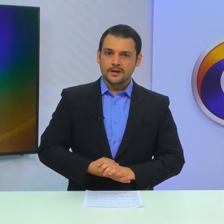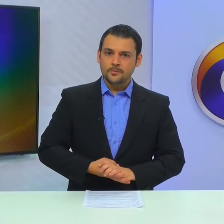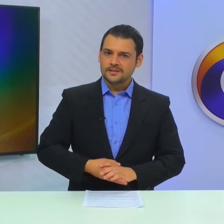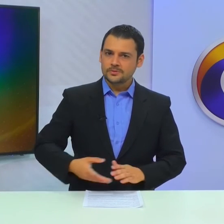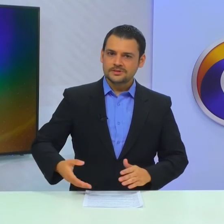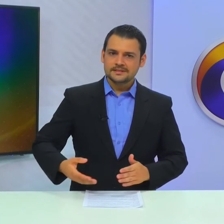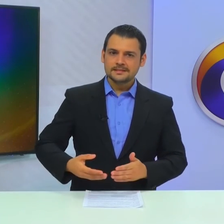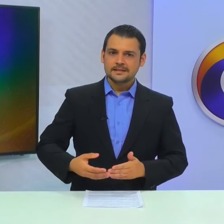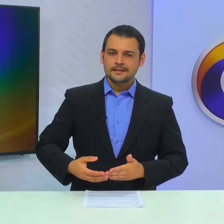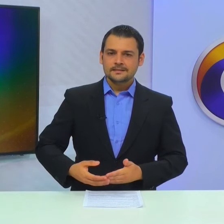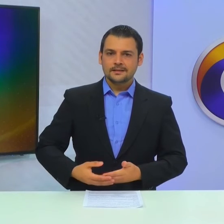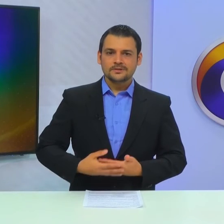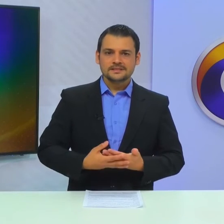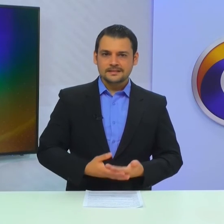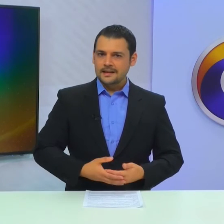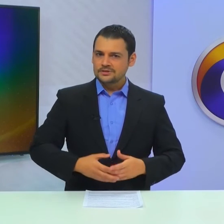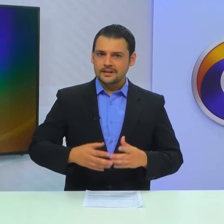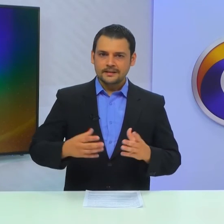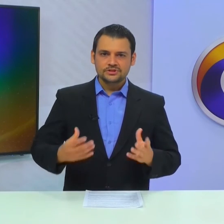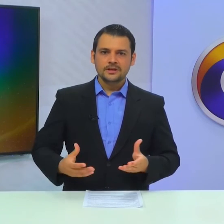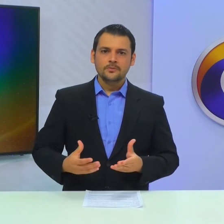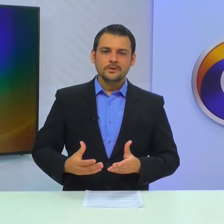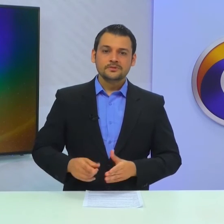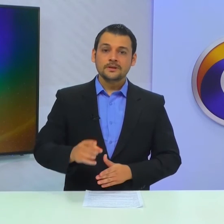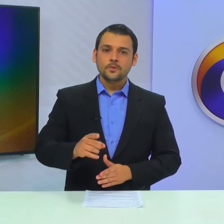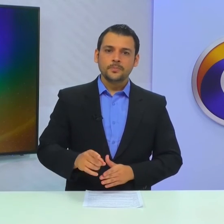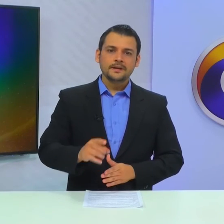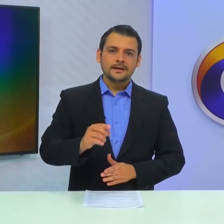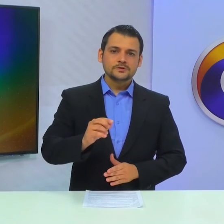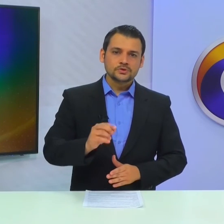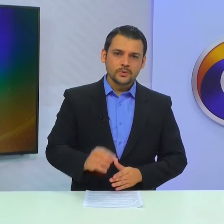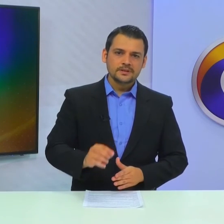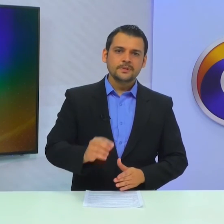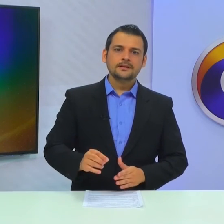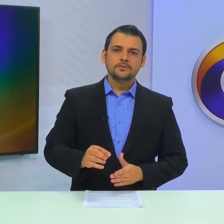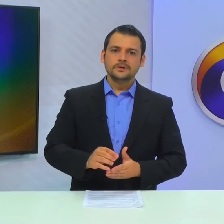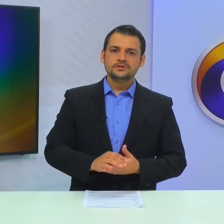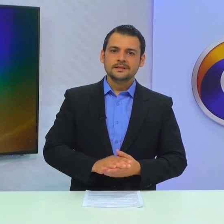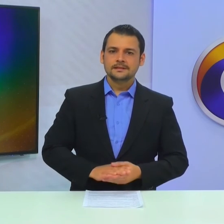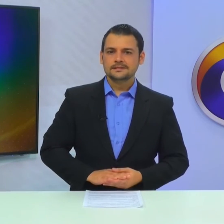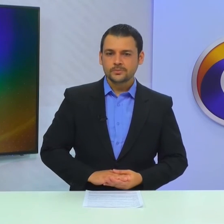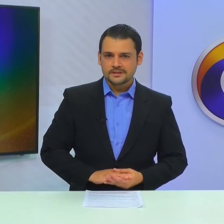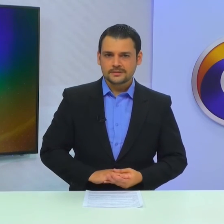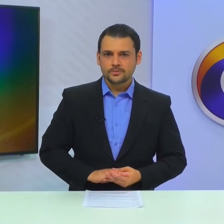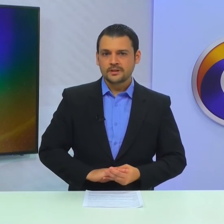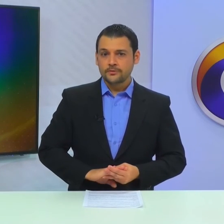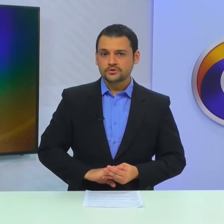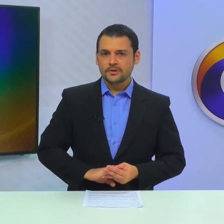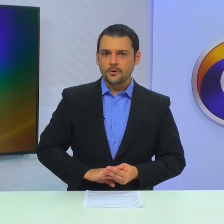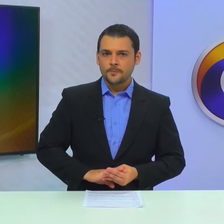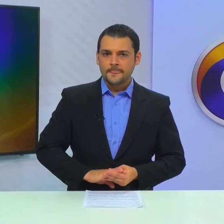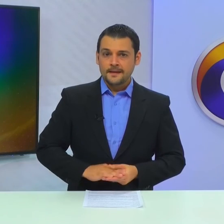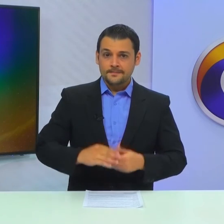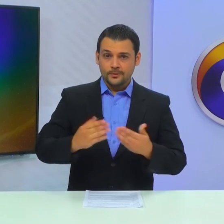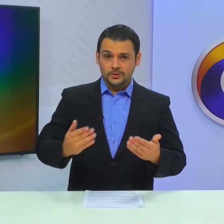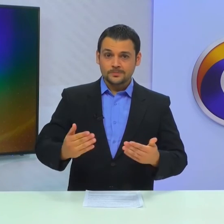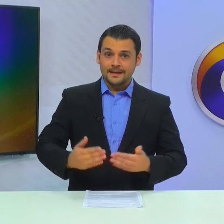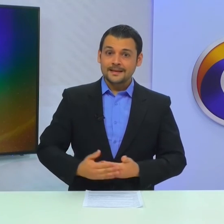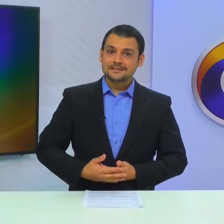TV O Jornal. Mais notícias da nossa cidade, da região, se acompanha às 8h30 da noite, na segunda edição do TV O Jornal.